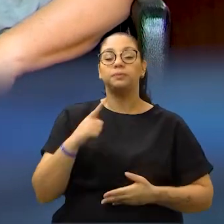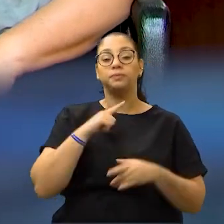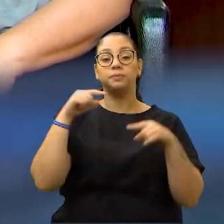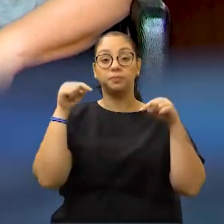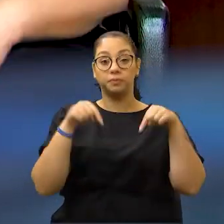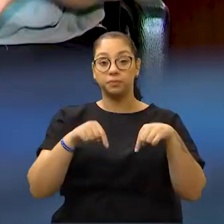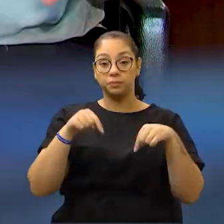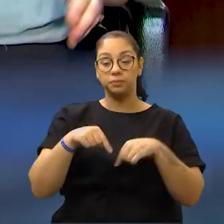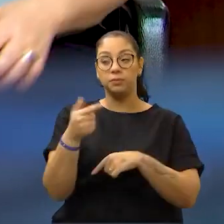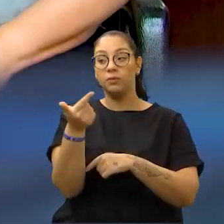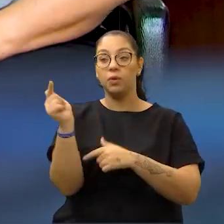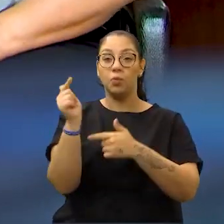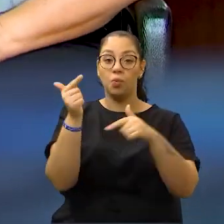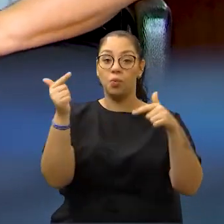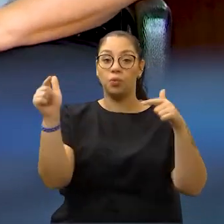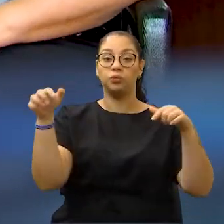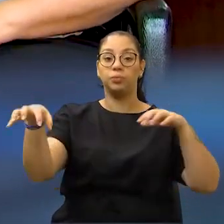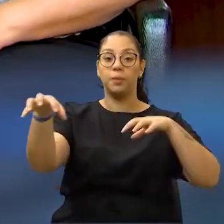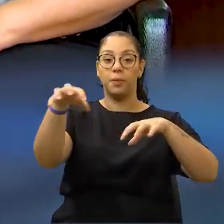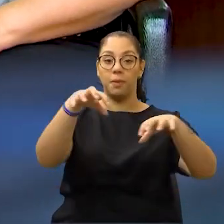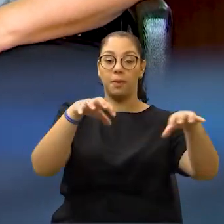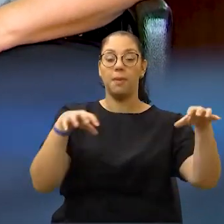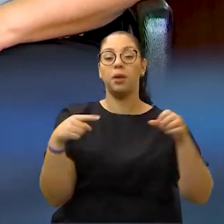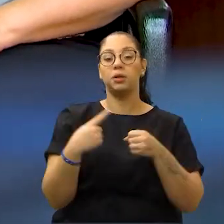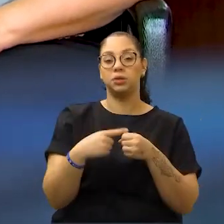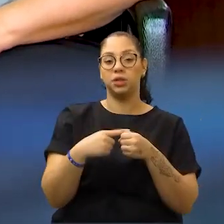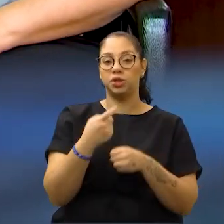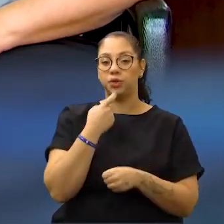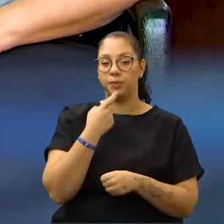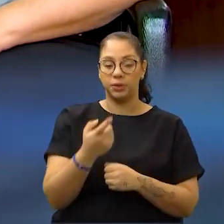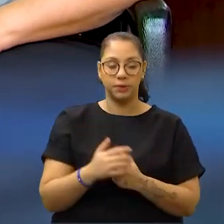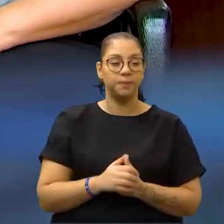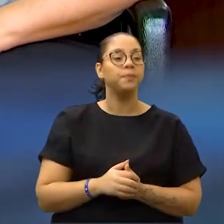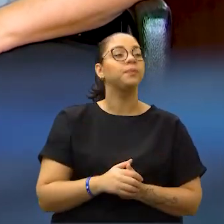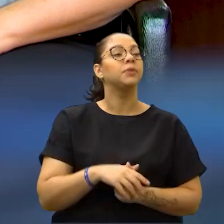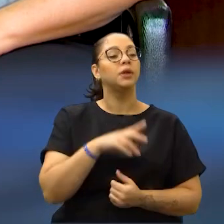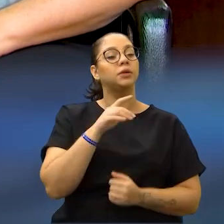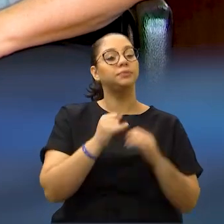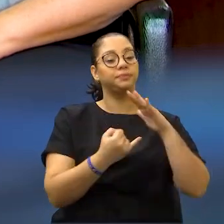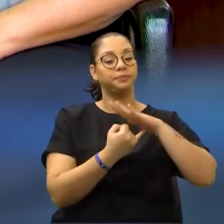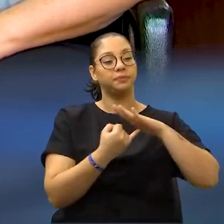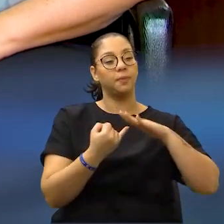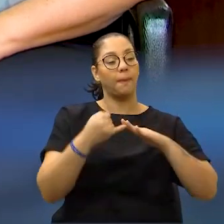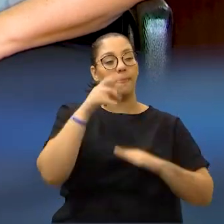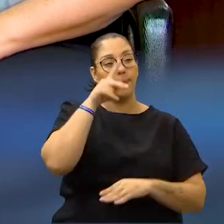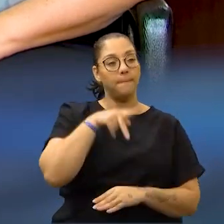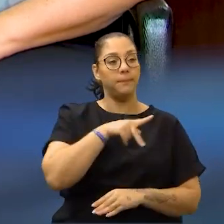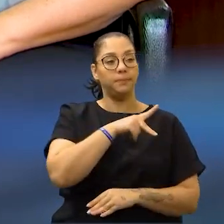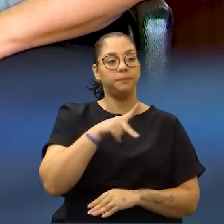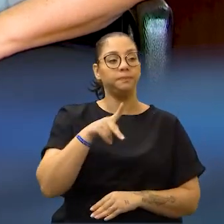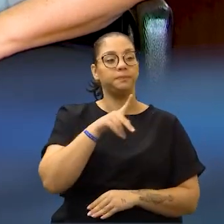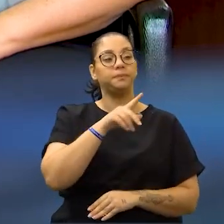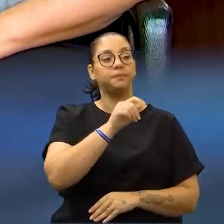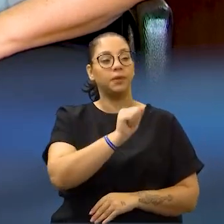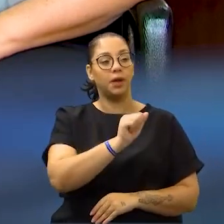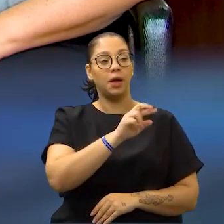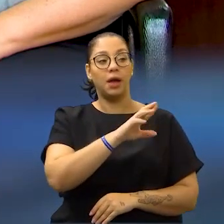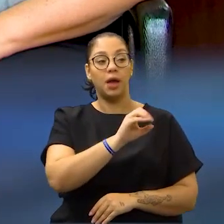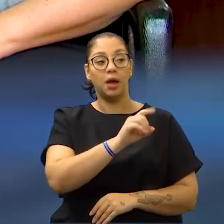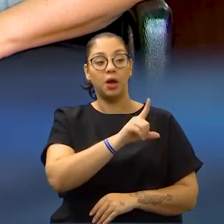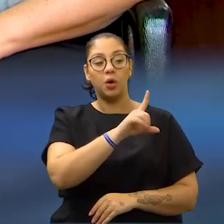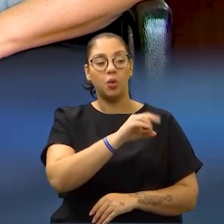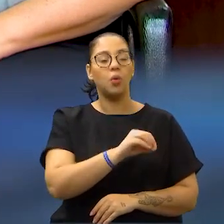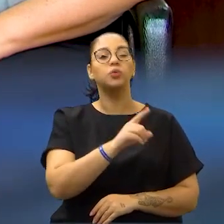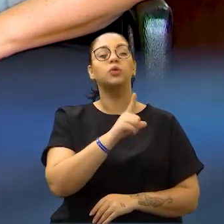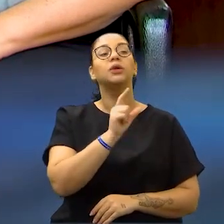aqui, e os outros espalhados pela cidade. Instituto Padre Haroldo é porque tem um nome, tem uma